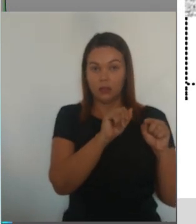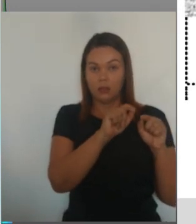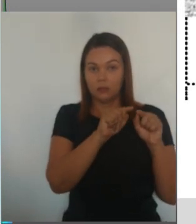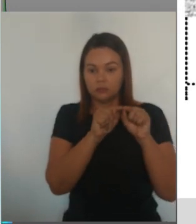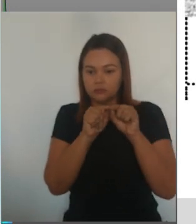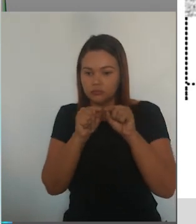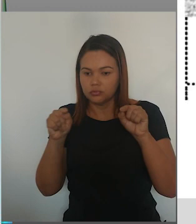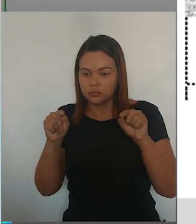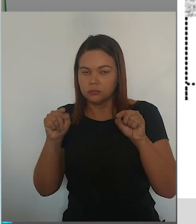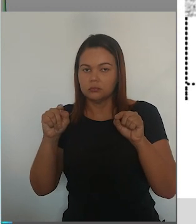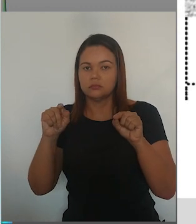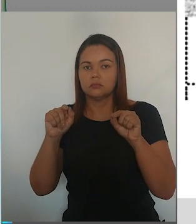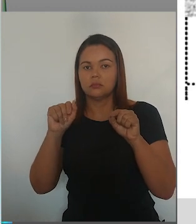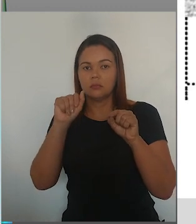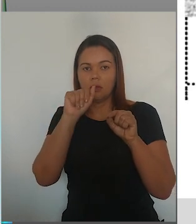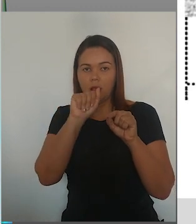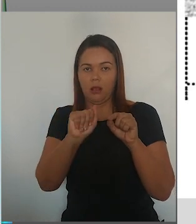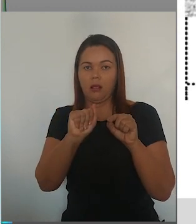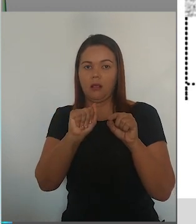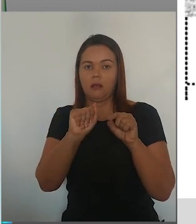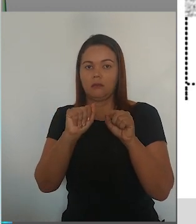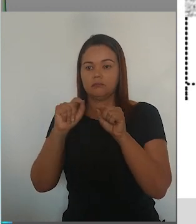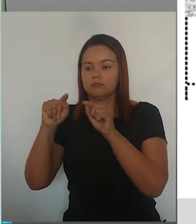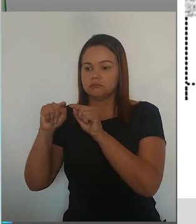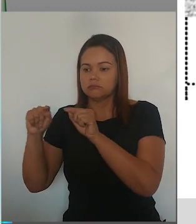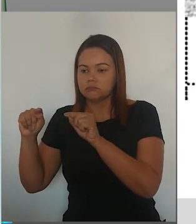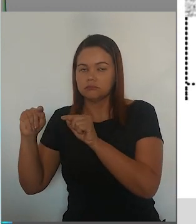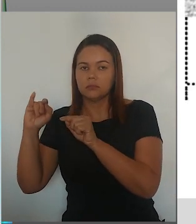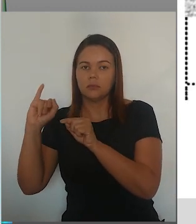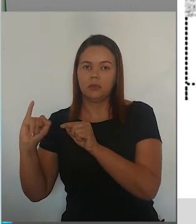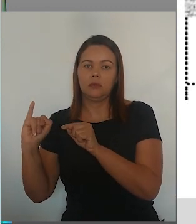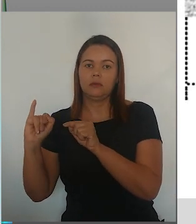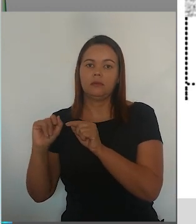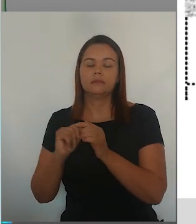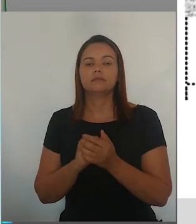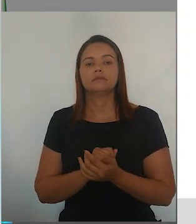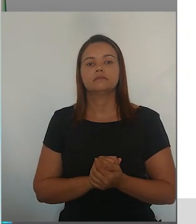metades de banda I e uma banda A completa.